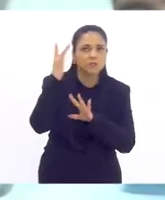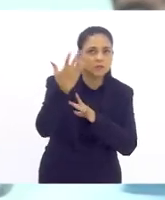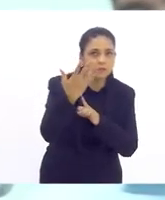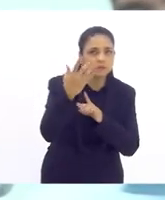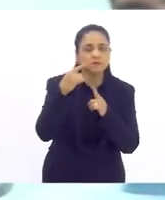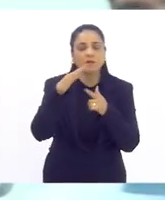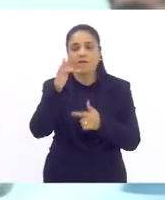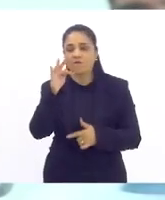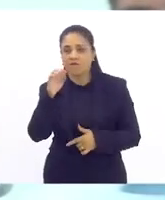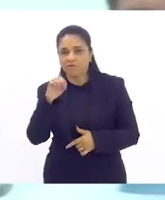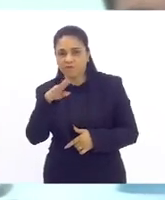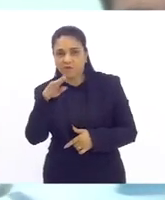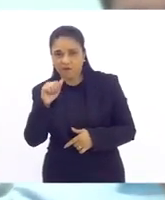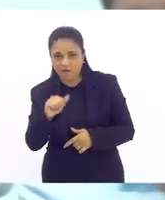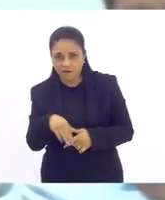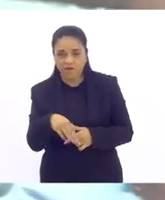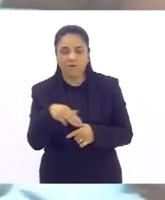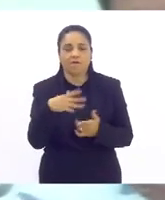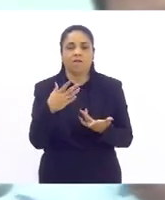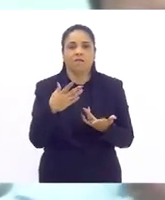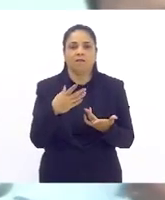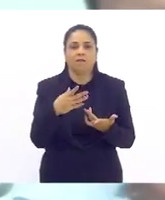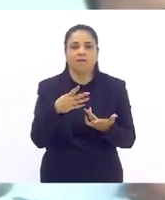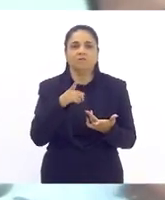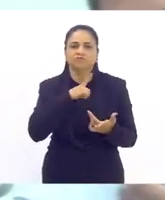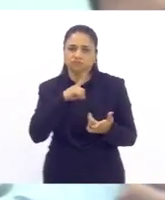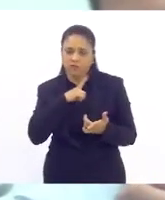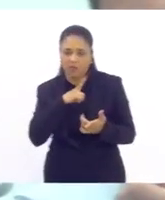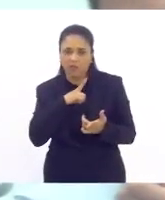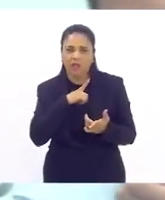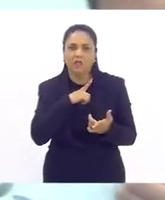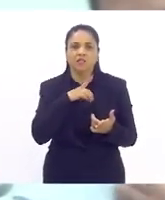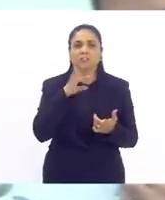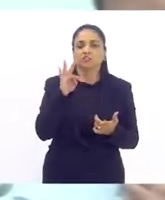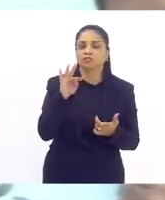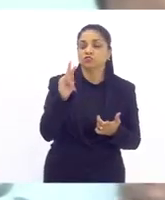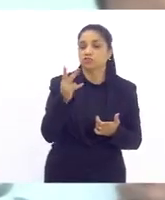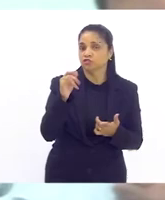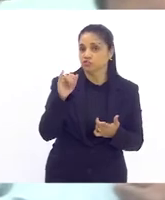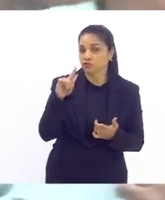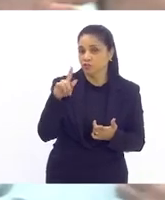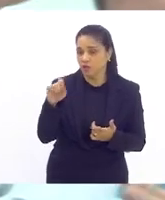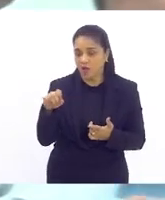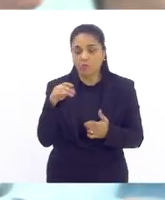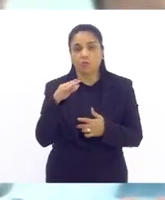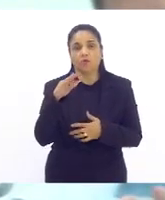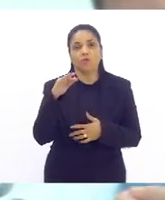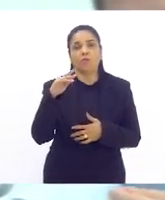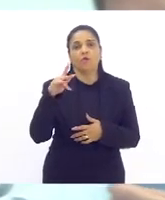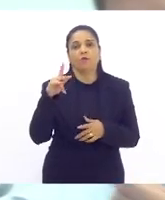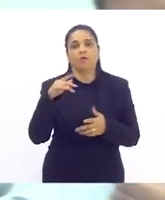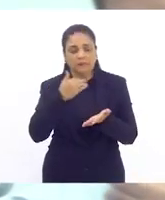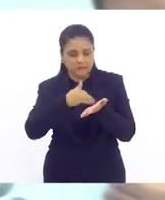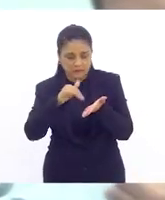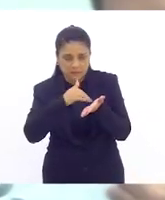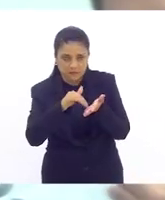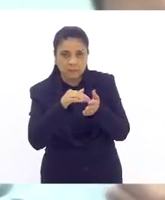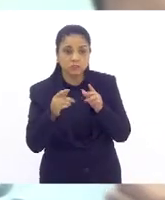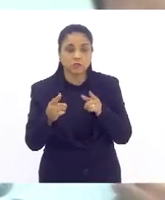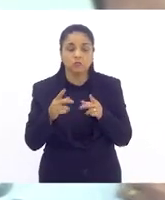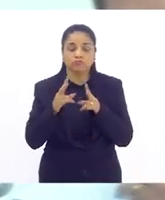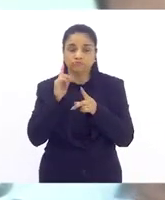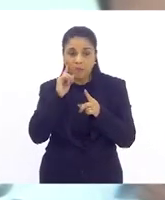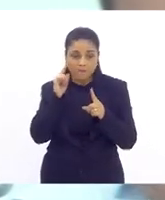é claro que o espírito Thiago Pampulha então e a secretaria tão ligados nisso